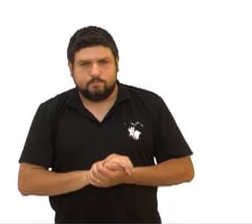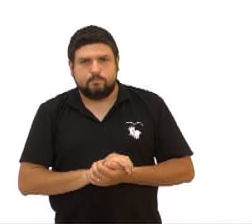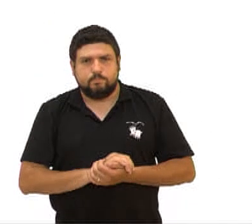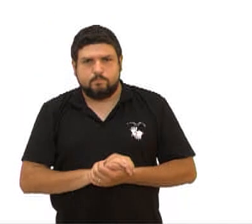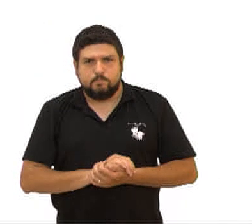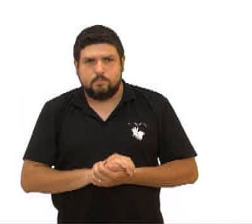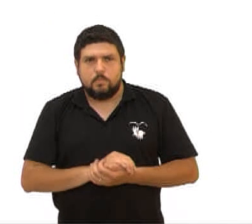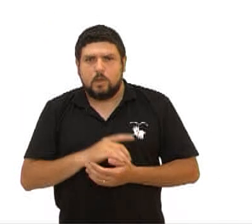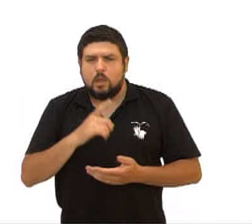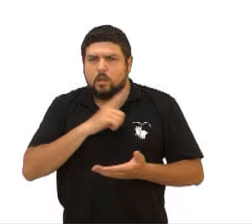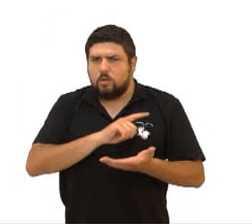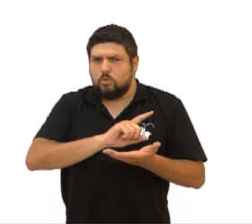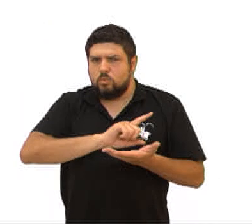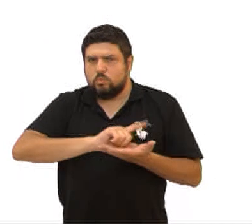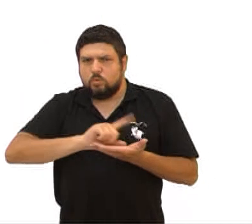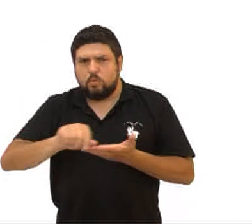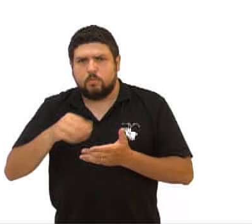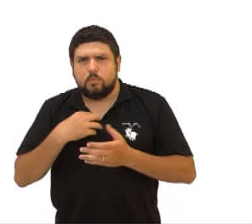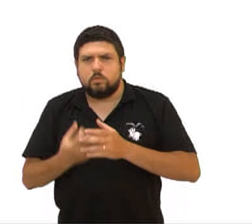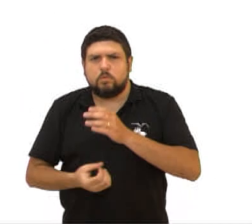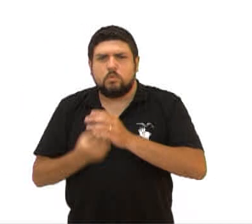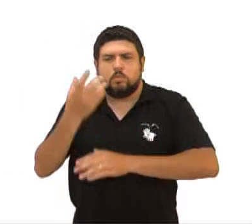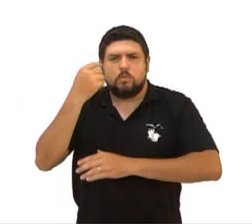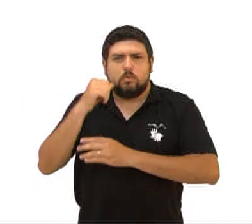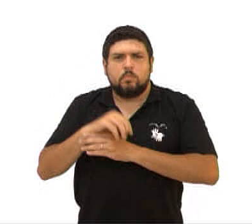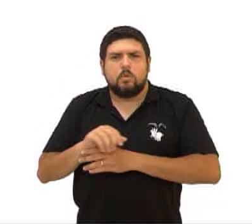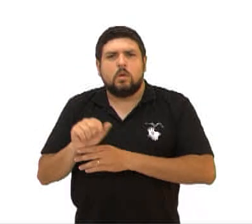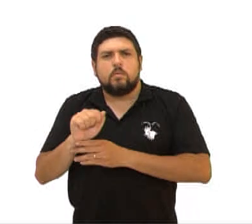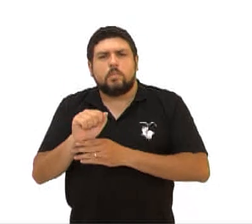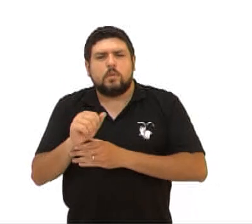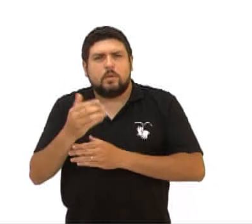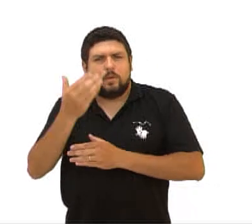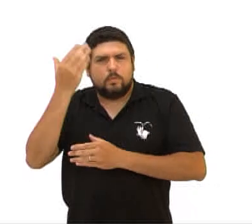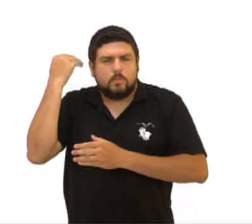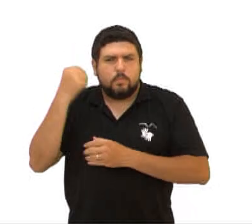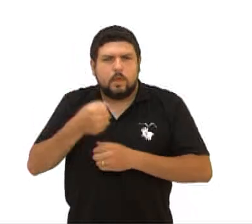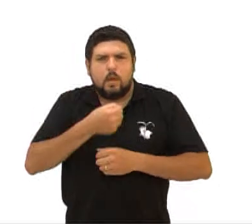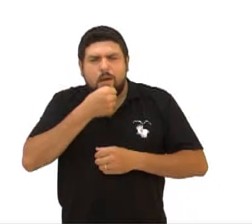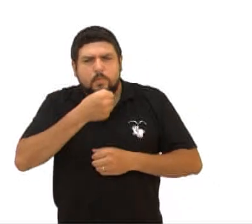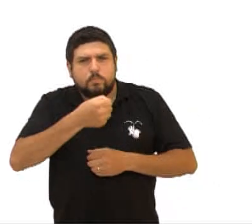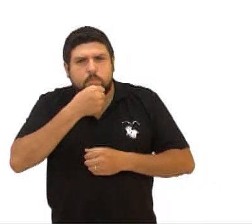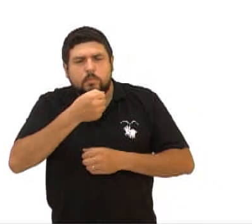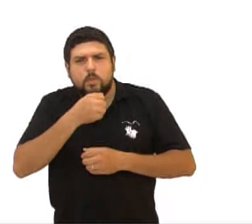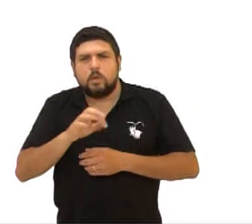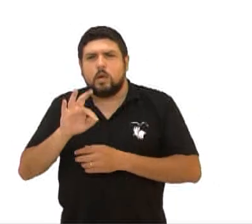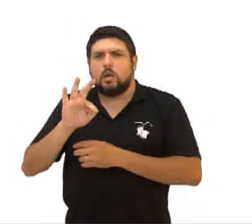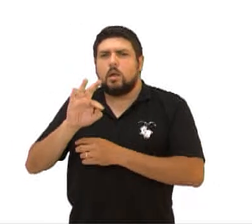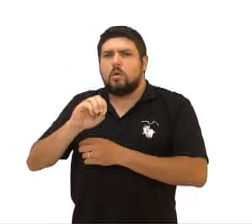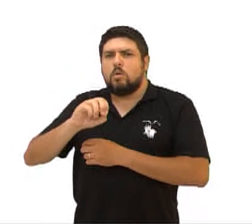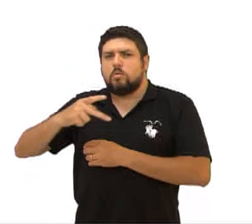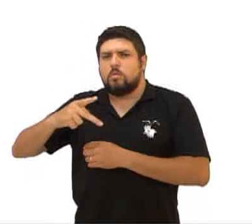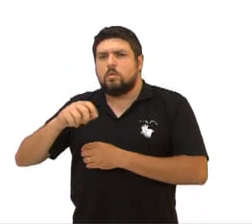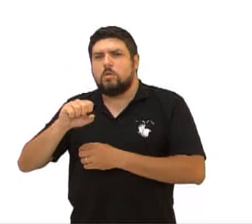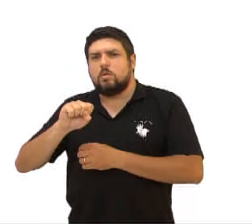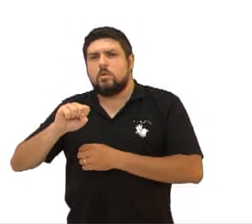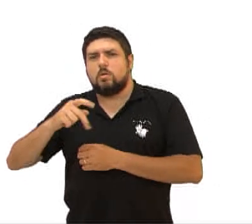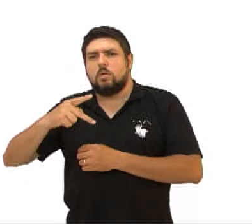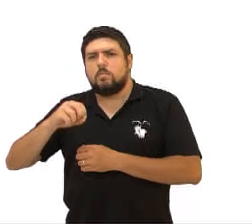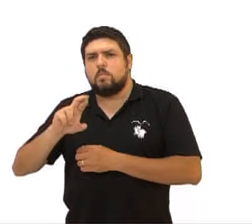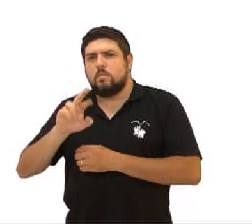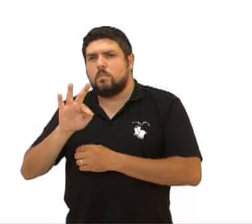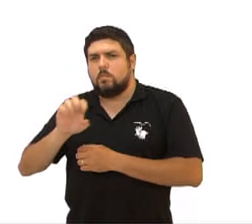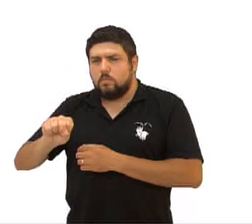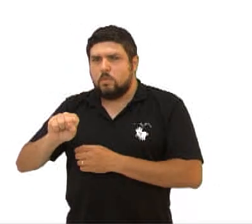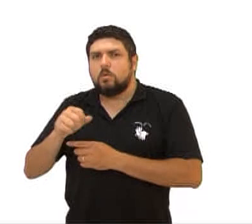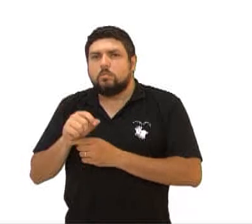artigo publicado pelo Diniz César numa agência de publicidade da época chamada Top Sports Ventures. E eles apontaram o